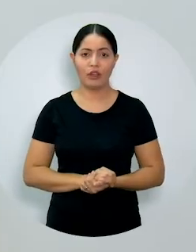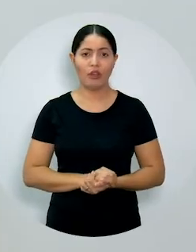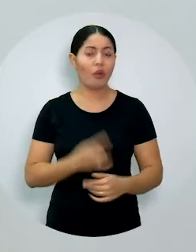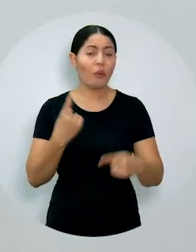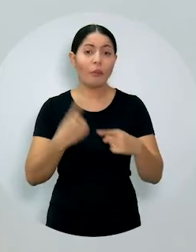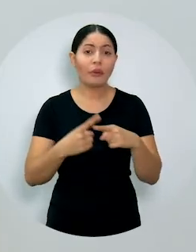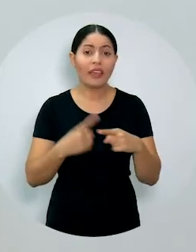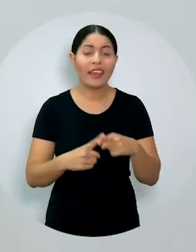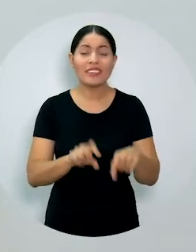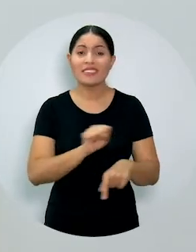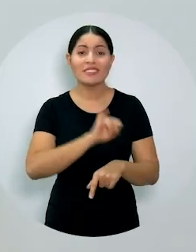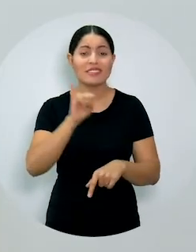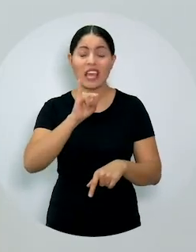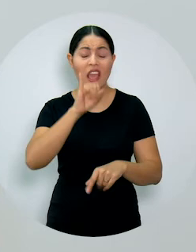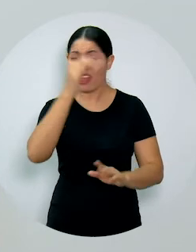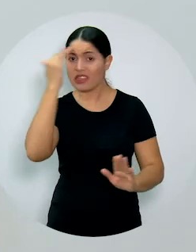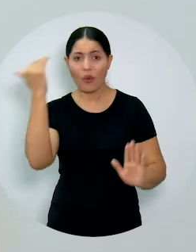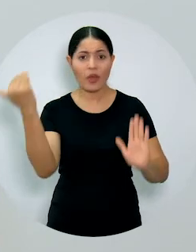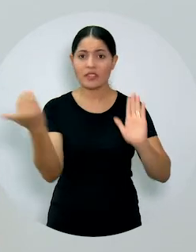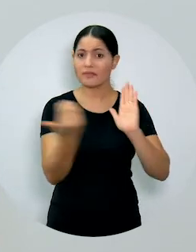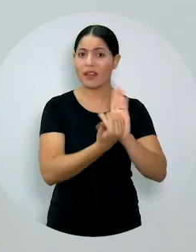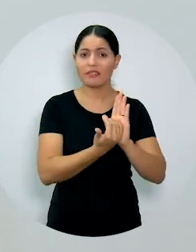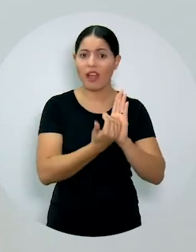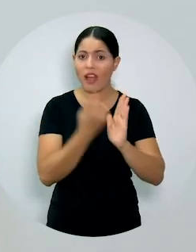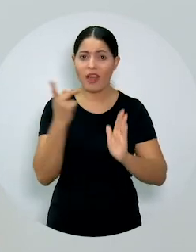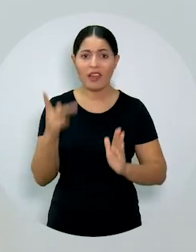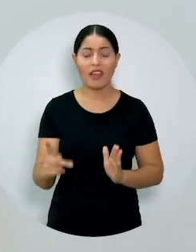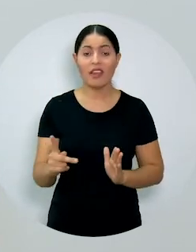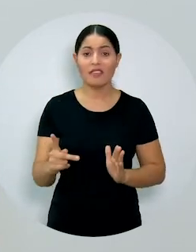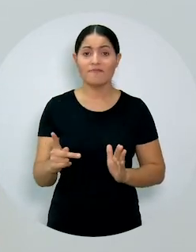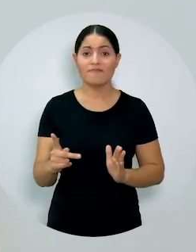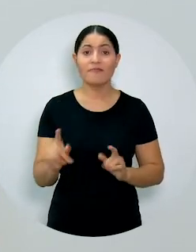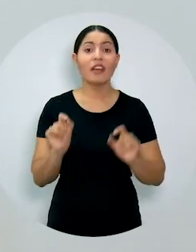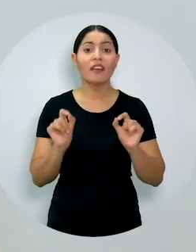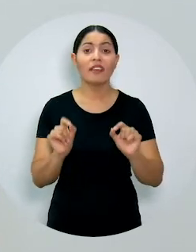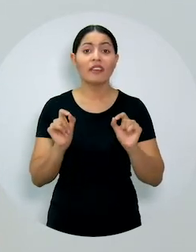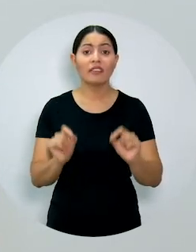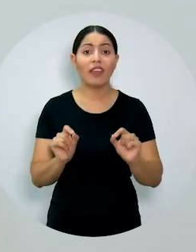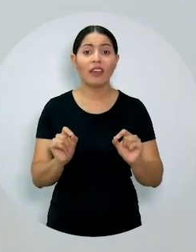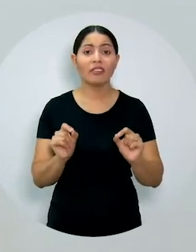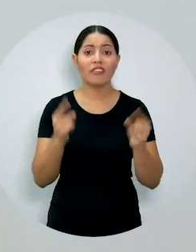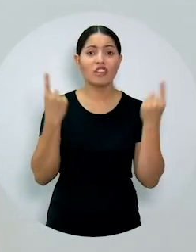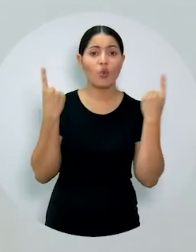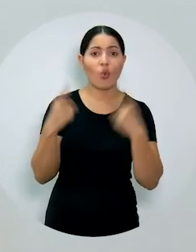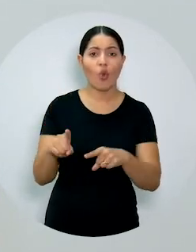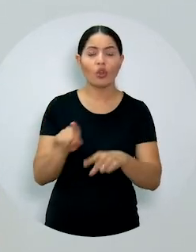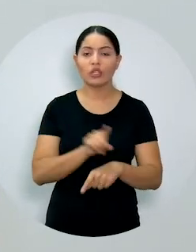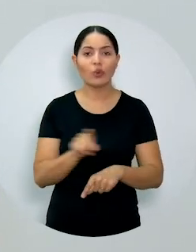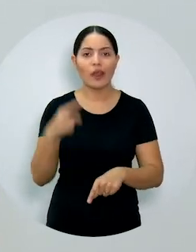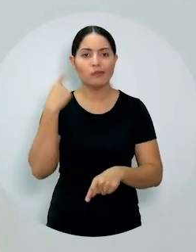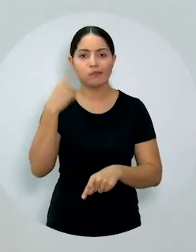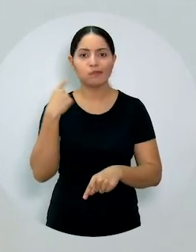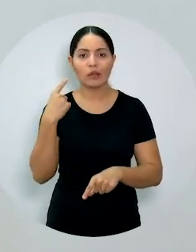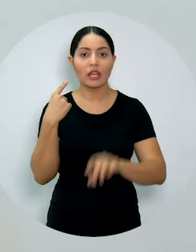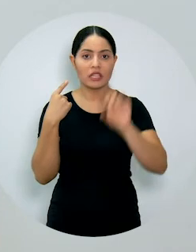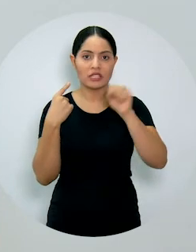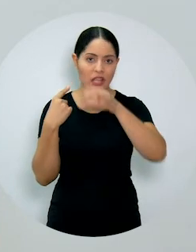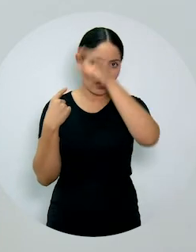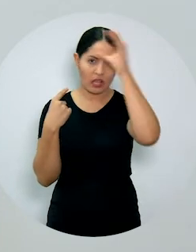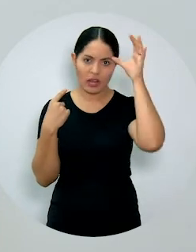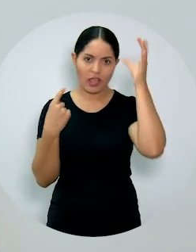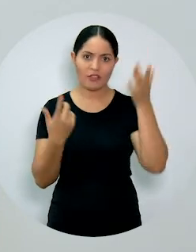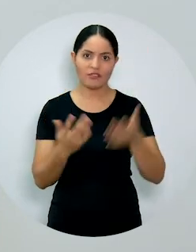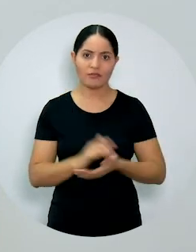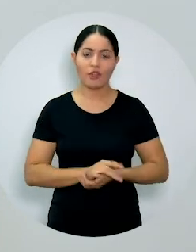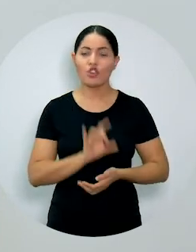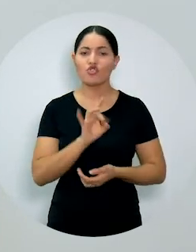se houver afronta a isto, quem é afrontado é aquele cujo direito não está sendo ouvido por via do